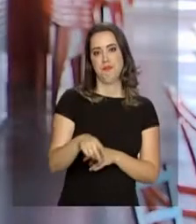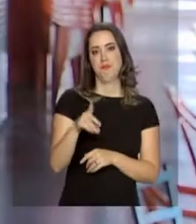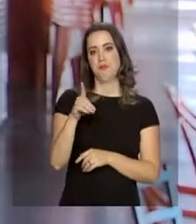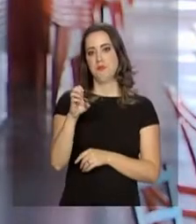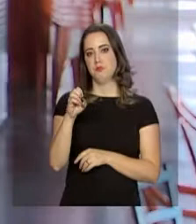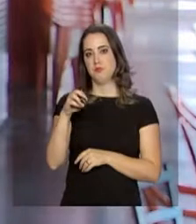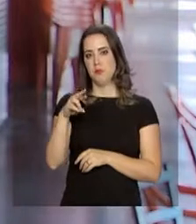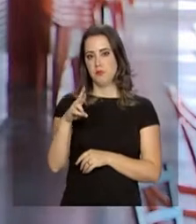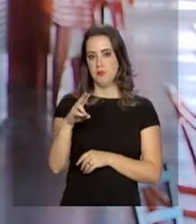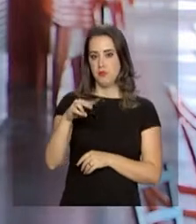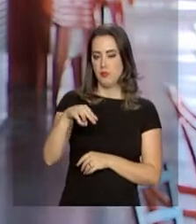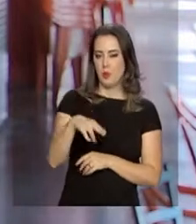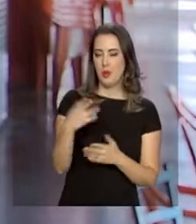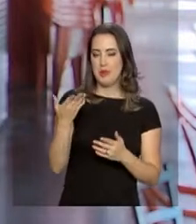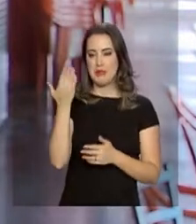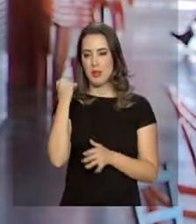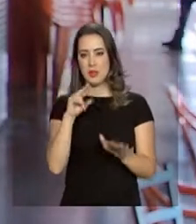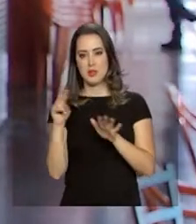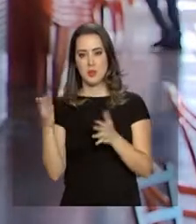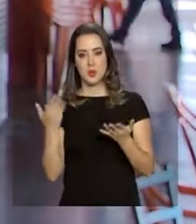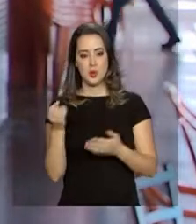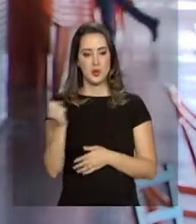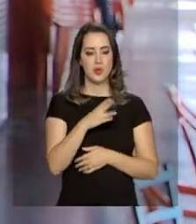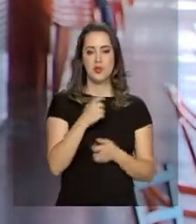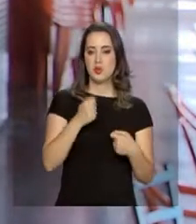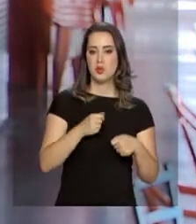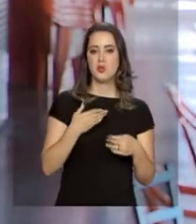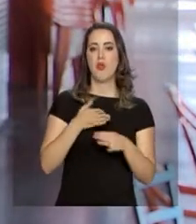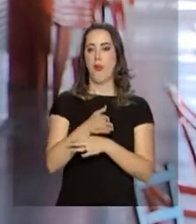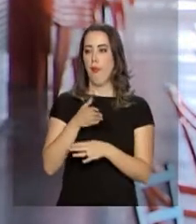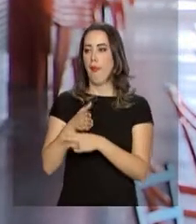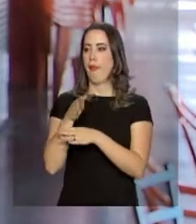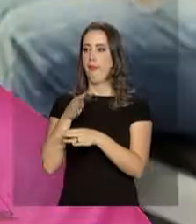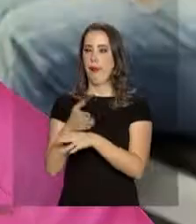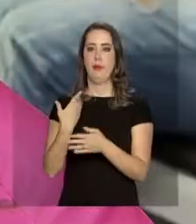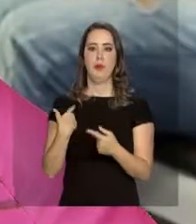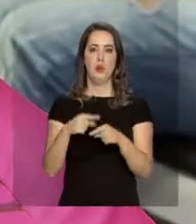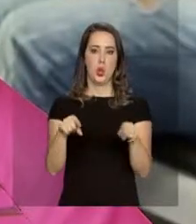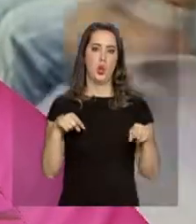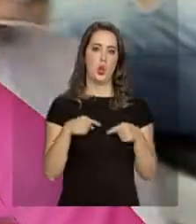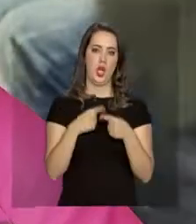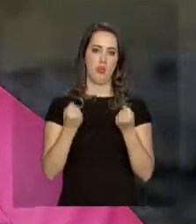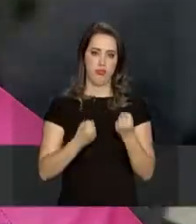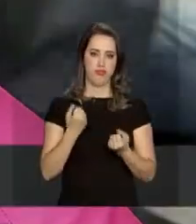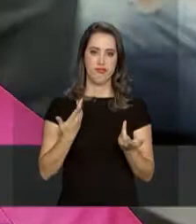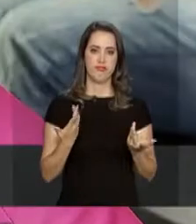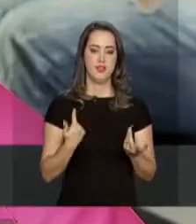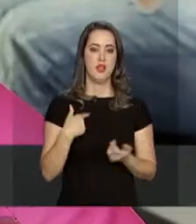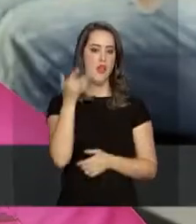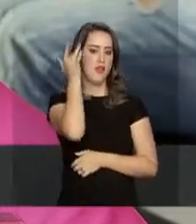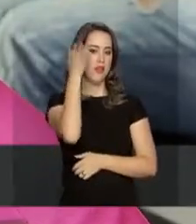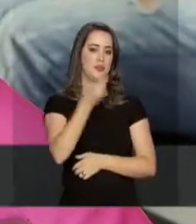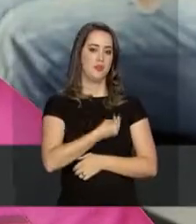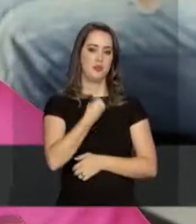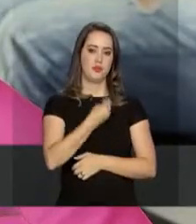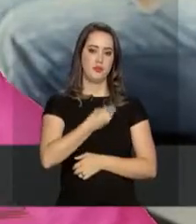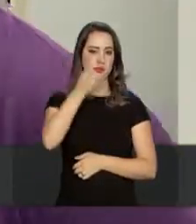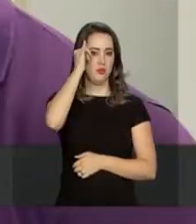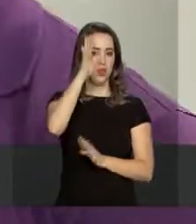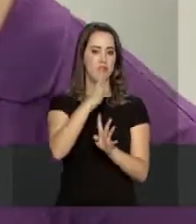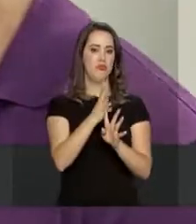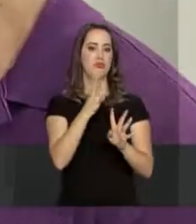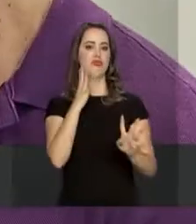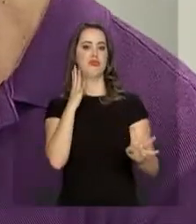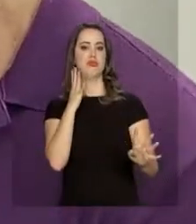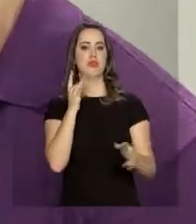veio hoje com essa novidade a gente não vai precisar ficar no papel de troy facilita muito a vida da gente né evitando filas